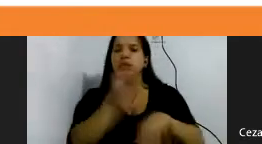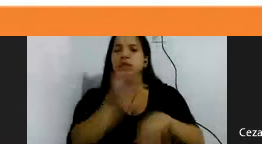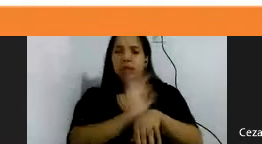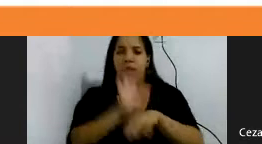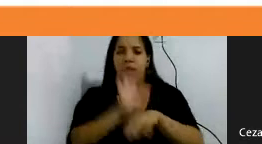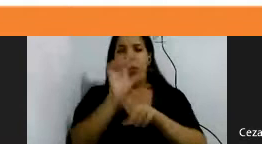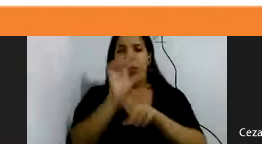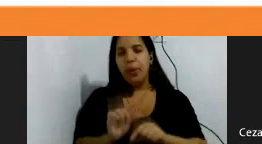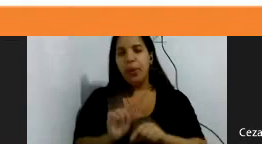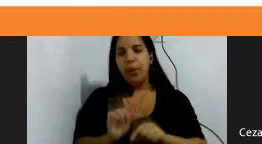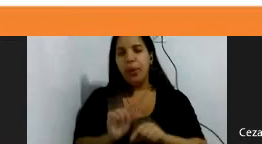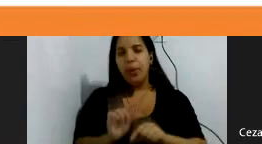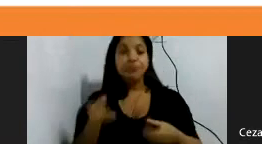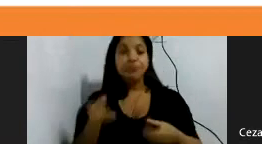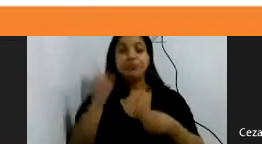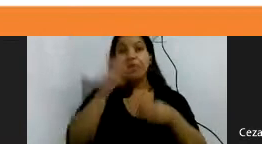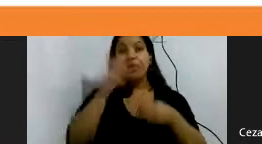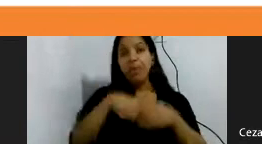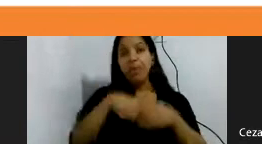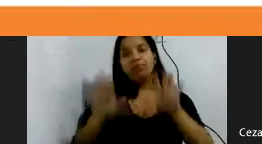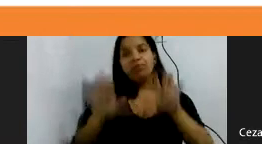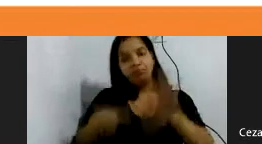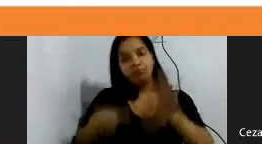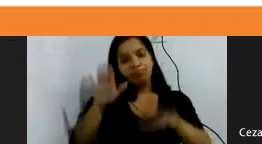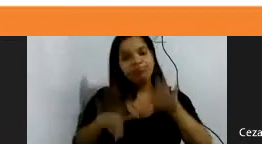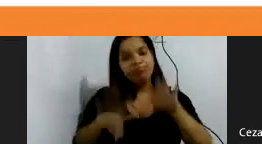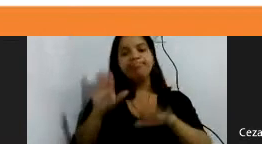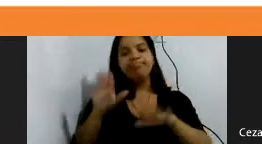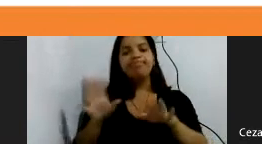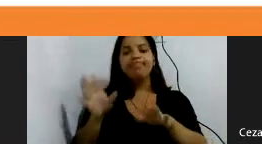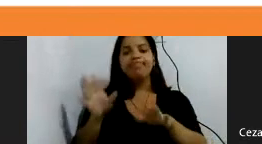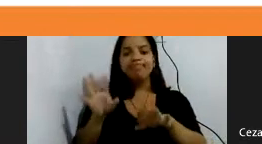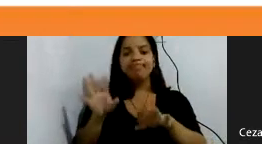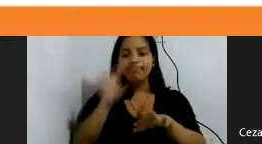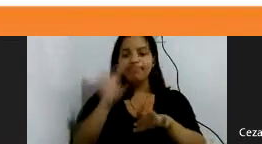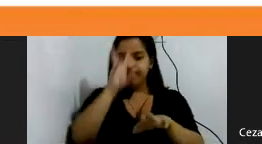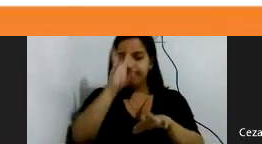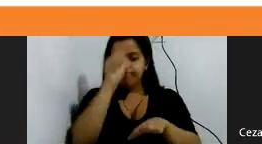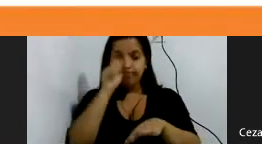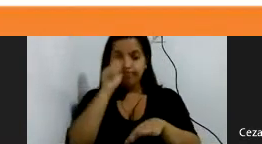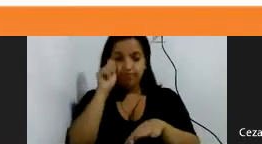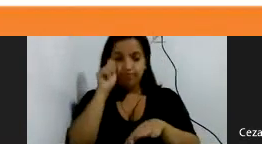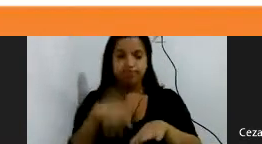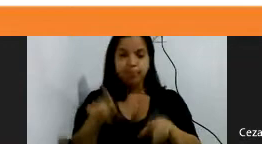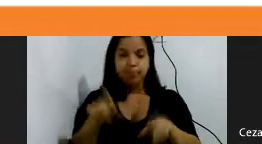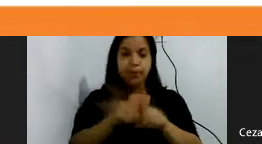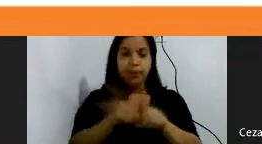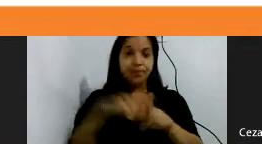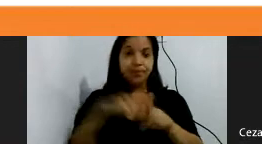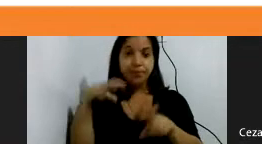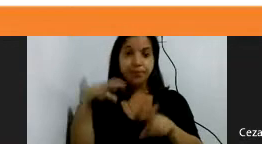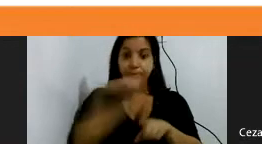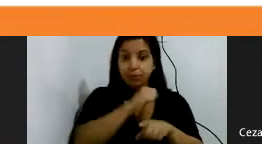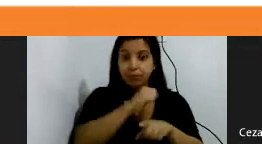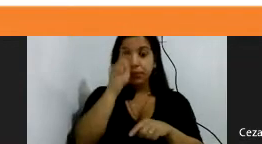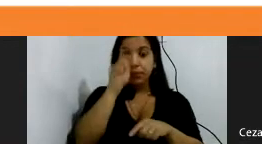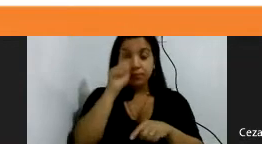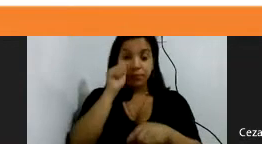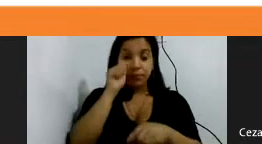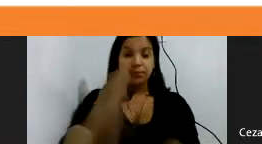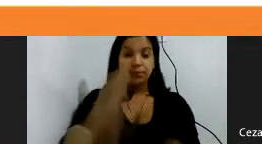consegue recuperar dependendo da instalação da anemia. A velocidade de instalação da